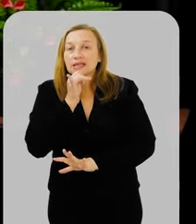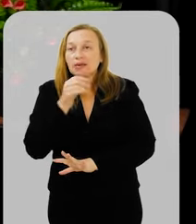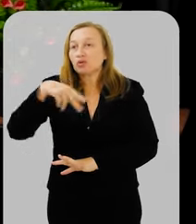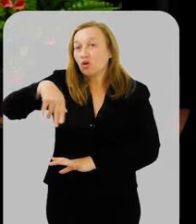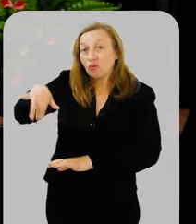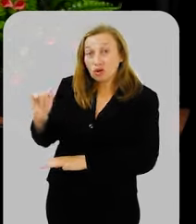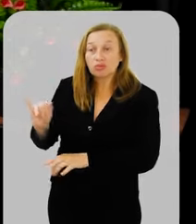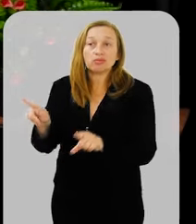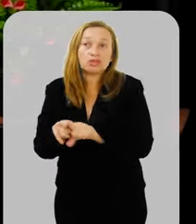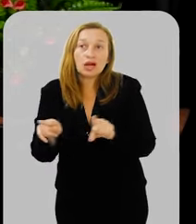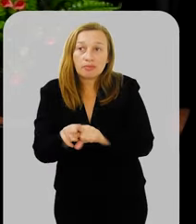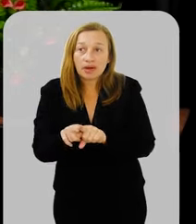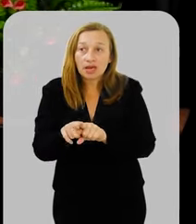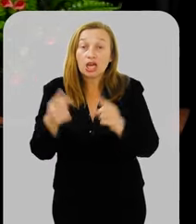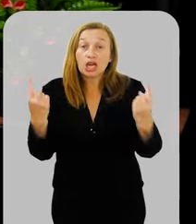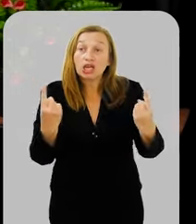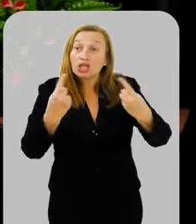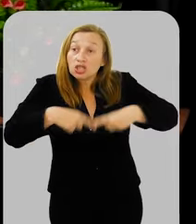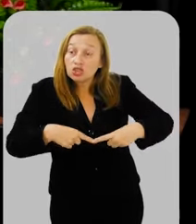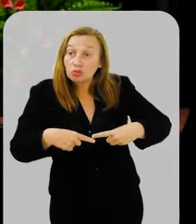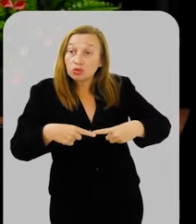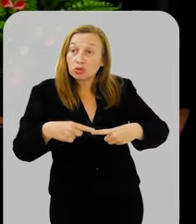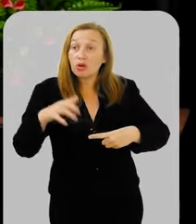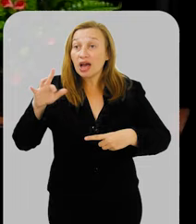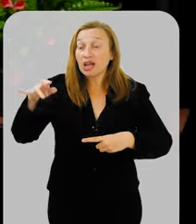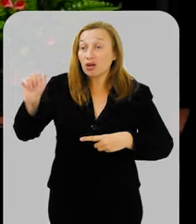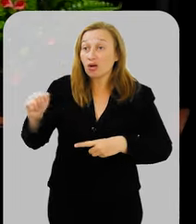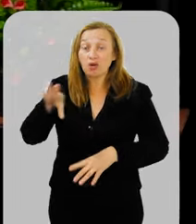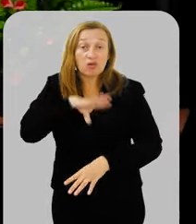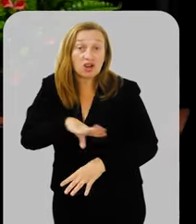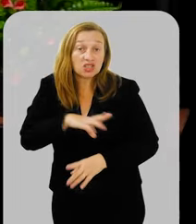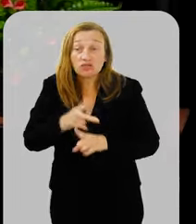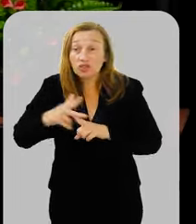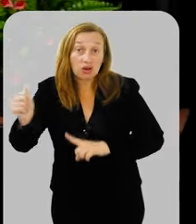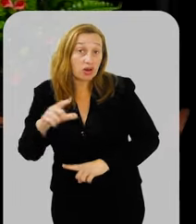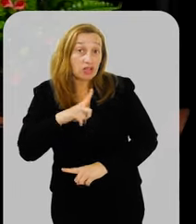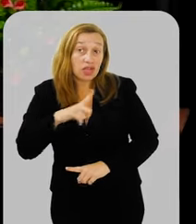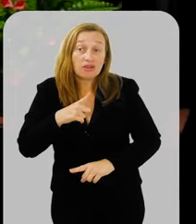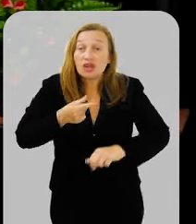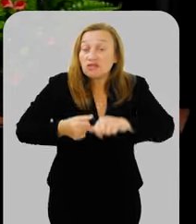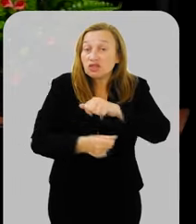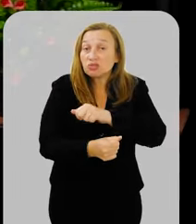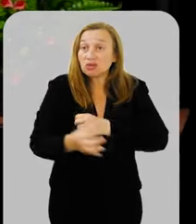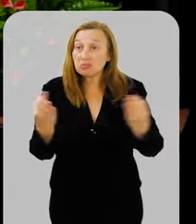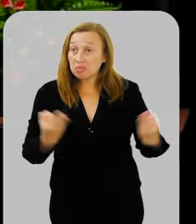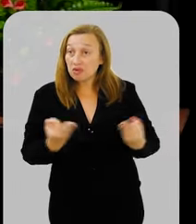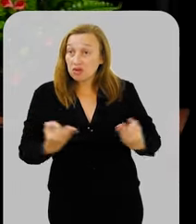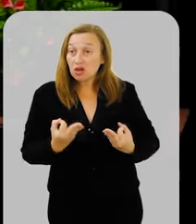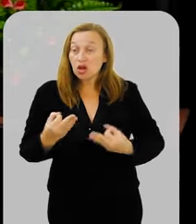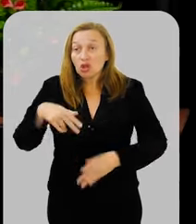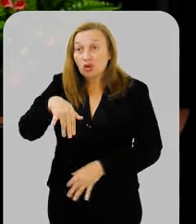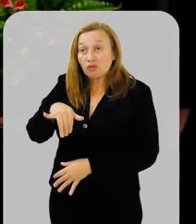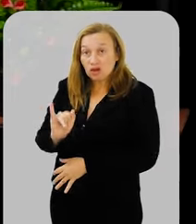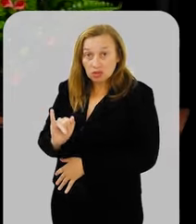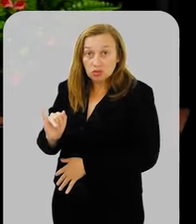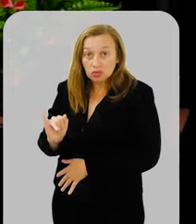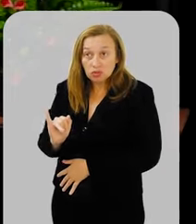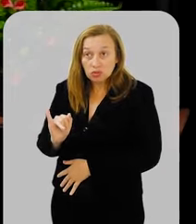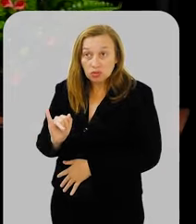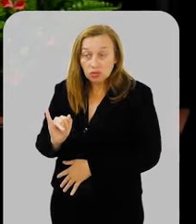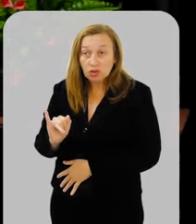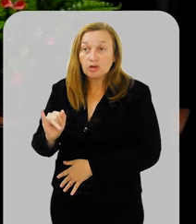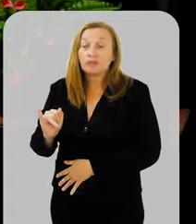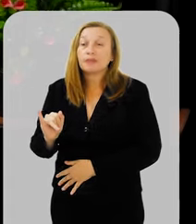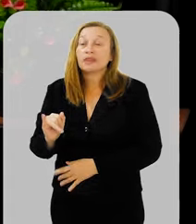exemplo do Nova Iguaçu também, que disputou a semifinal do Campeonato Carioca com o Vasco e acabou ganhando. Investimento bem feito. Nova Iguaçu hoje joga